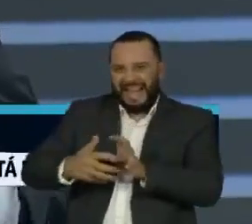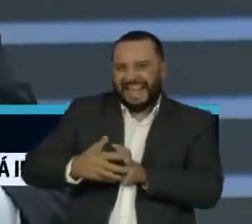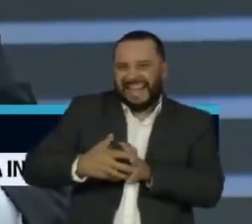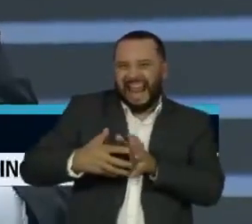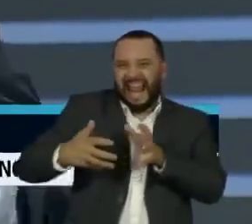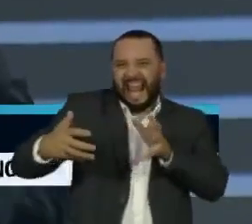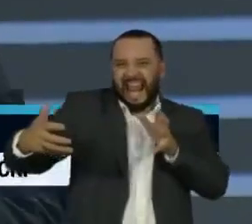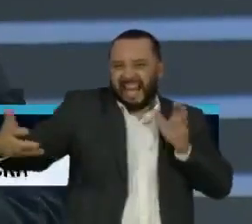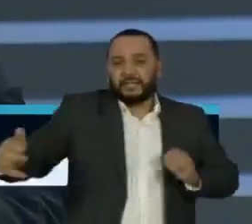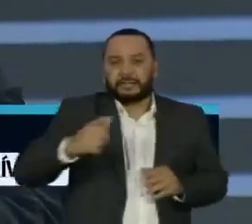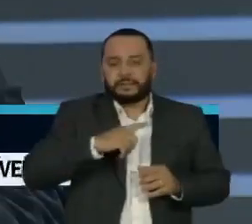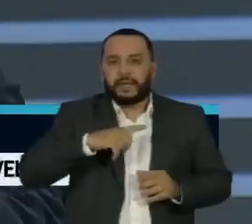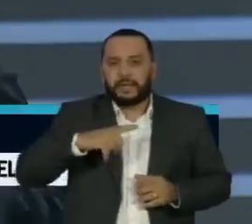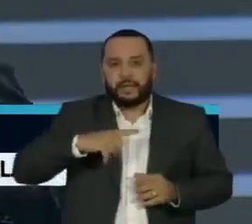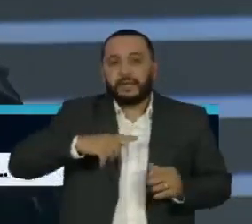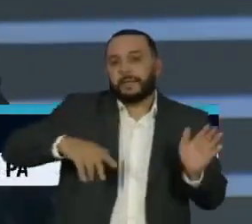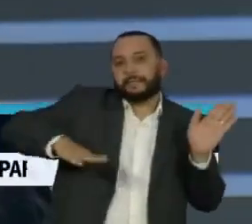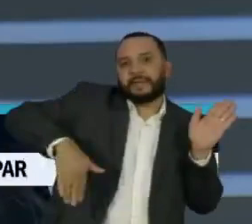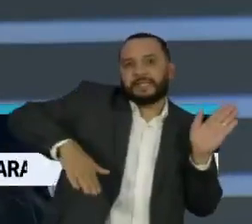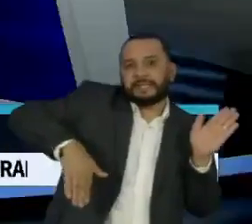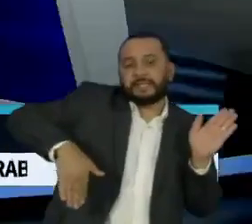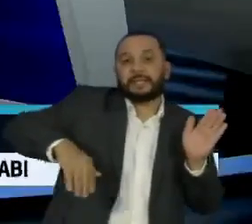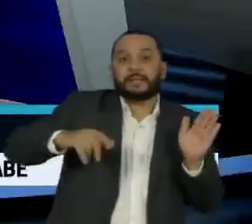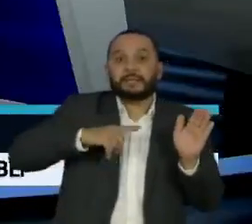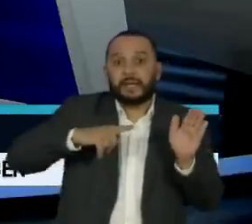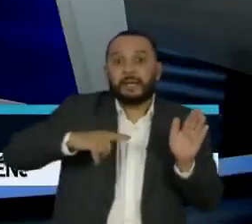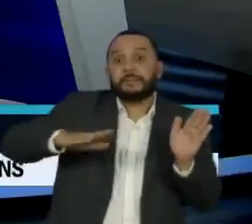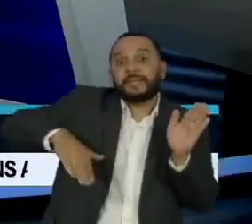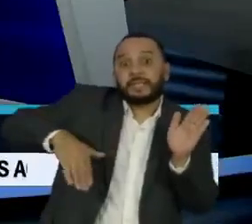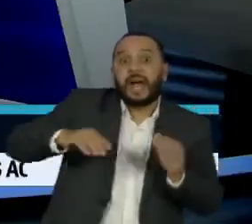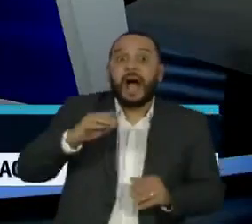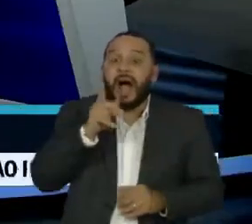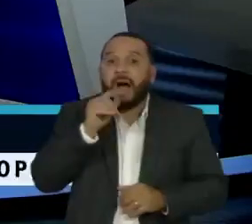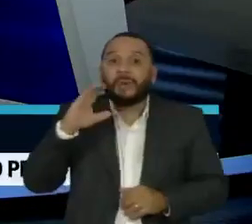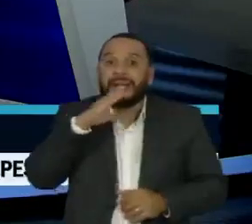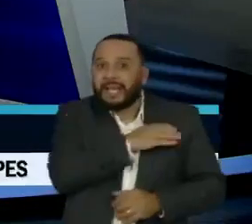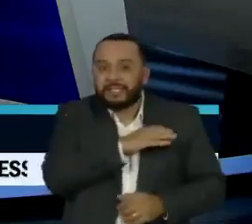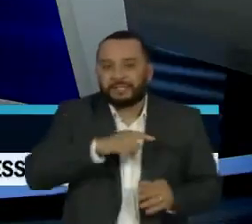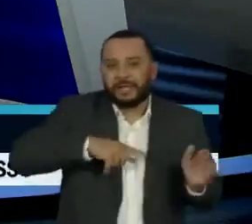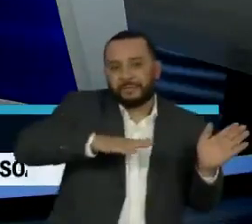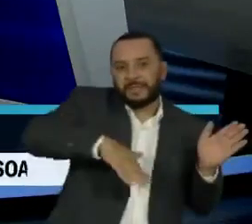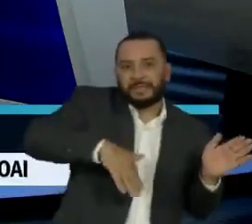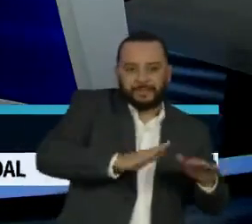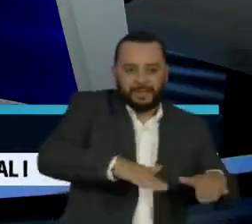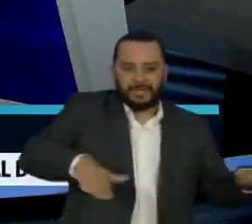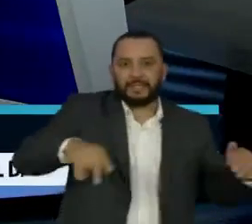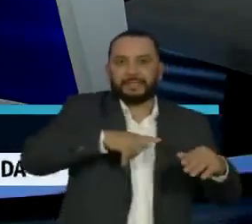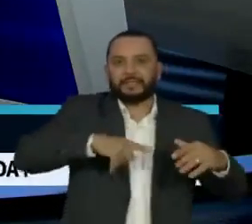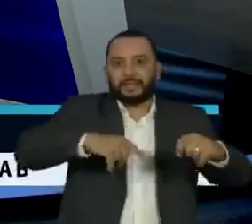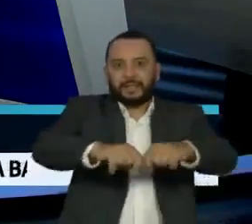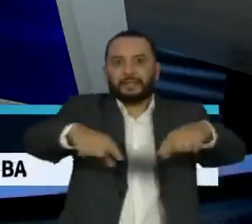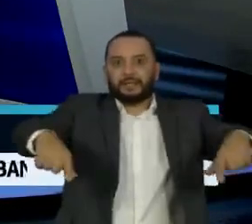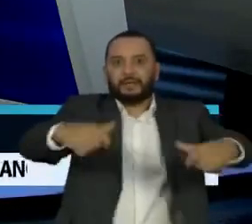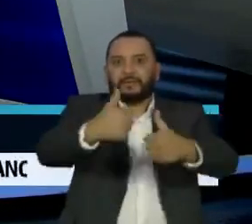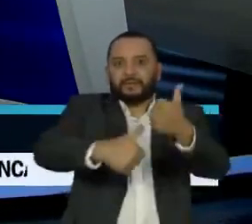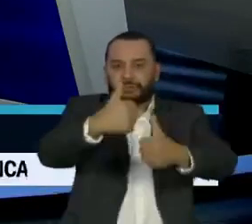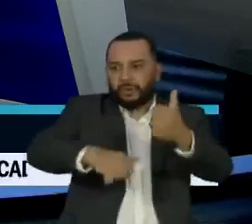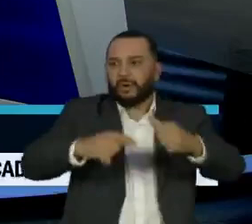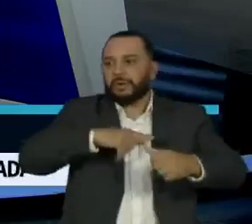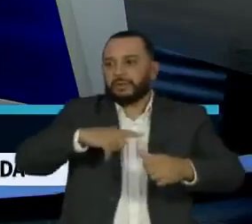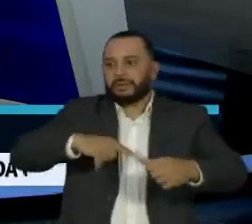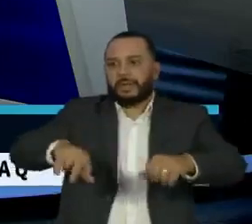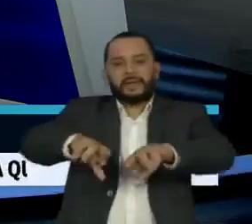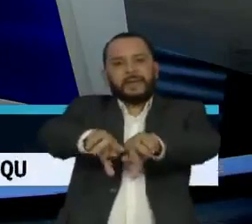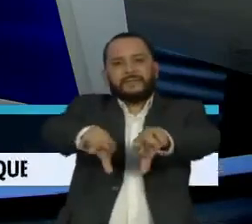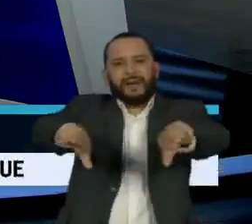uma piscina coberta e com água quente, ela tem uma piscina para criança, ela tem campo de futebol, ela tem quadra,